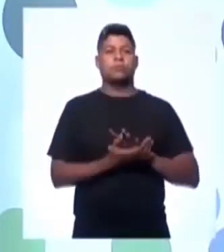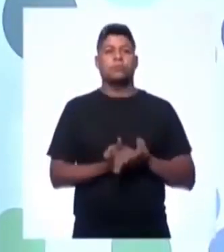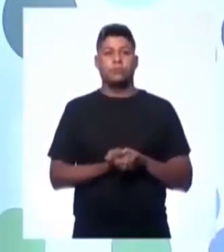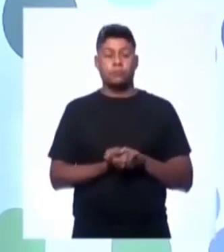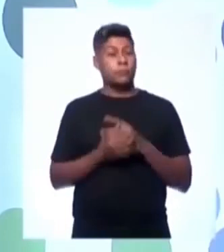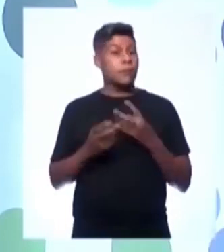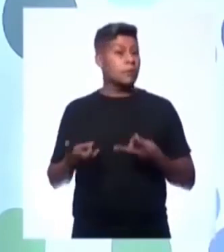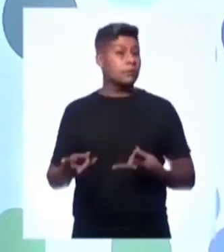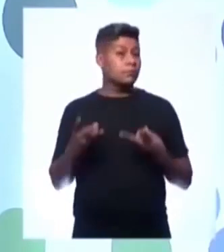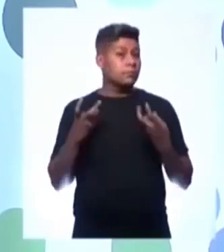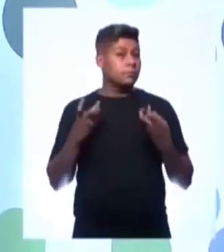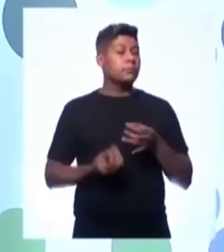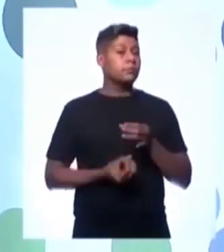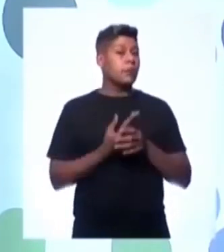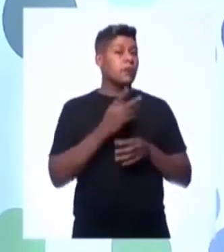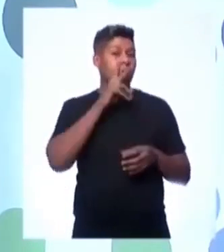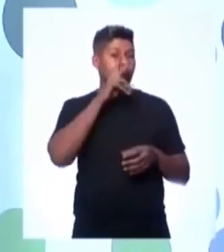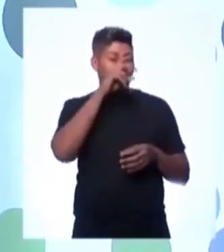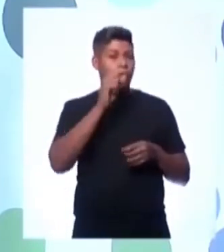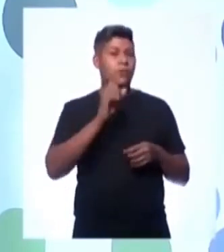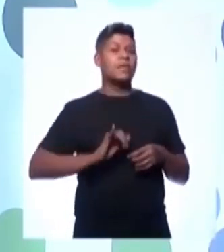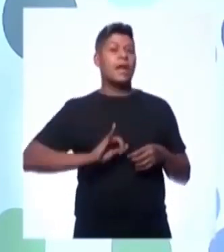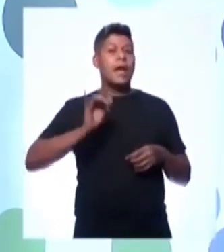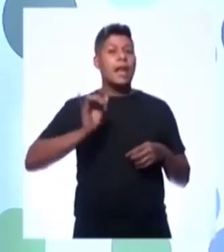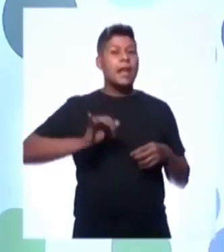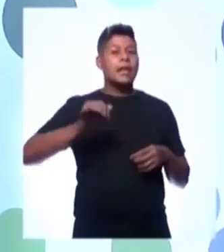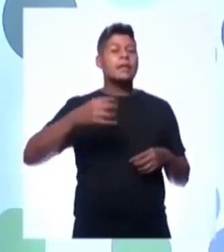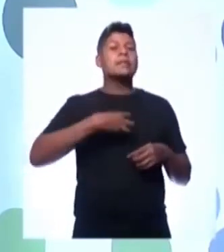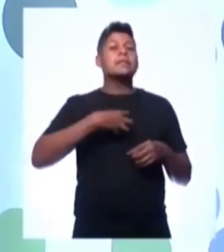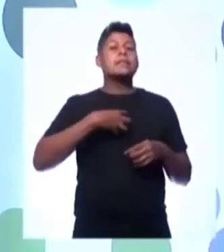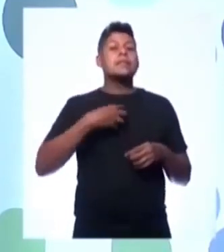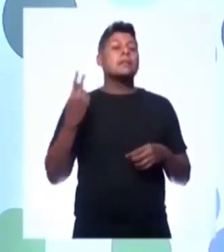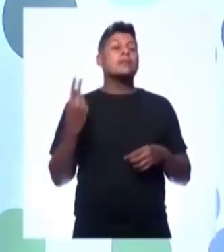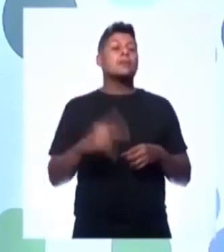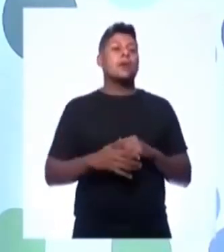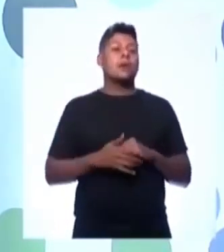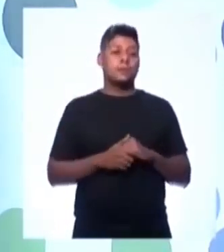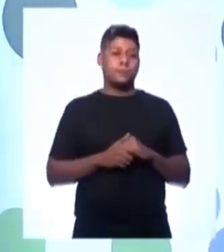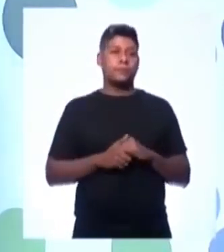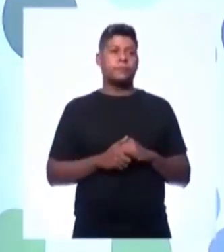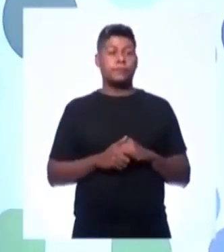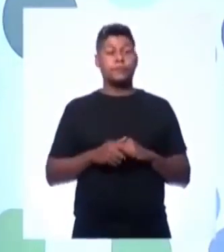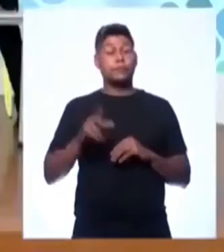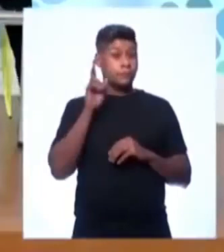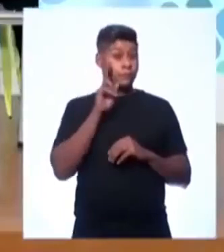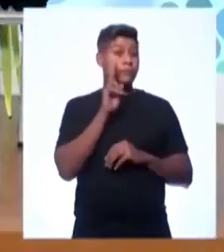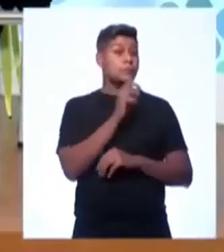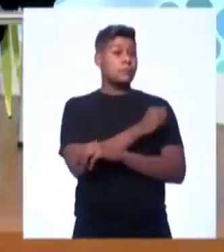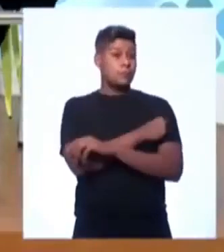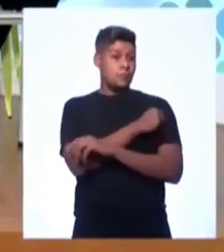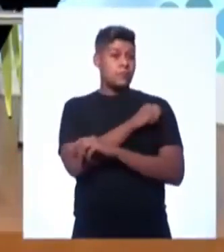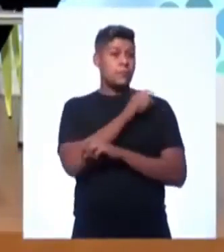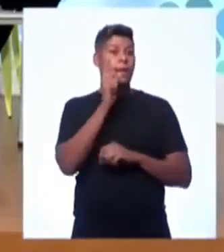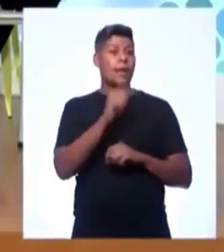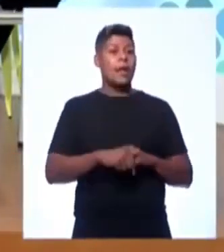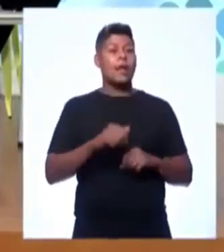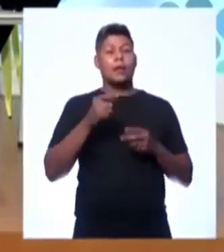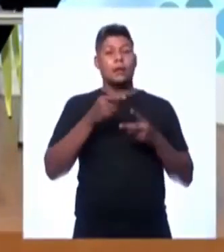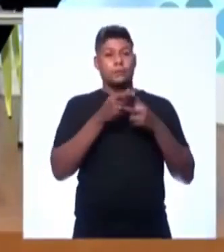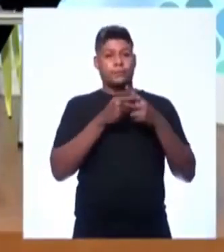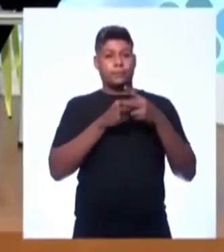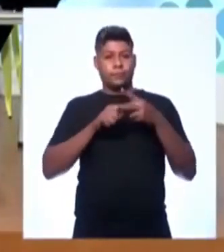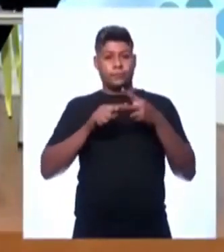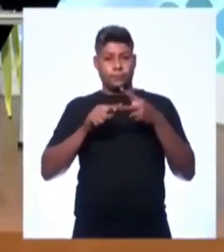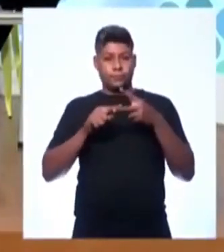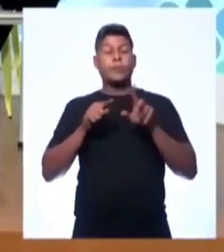vamos observar, então, o surgimento da força elétrica, qual é a direção e sentido dela, né? Isso. Então, lembrando para os alunos, né, que perpendicular tem a ver com um ângulo de 90 graus, né,